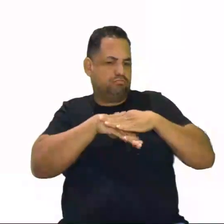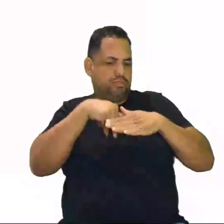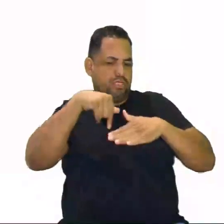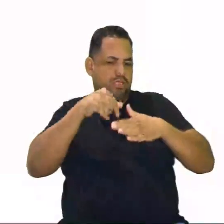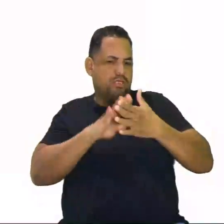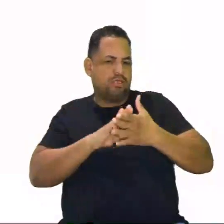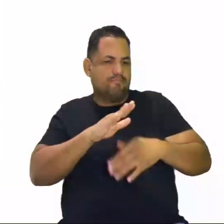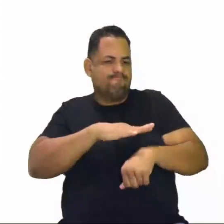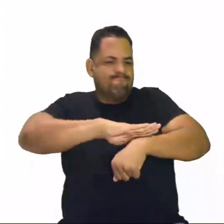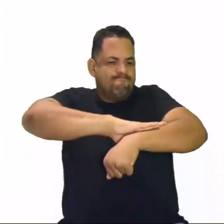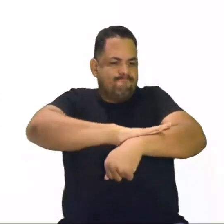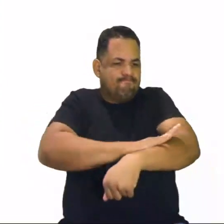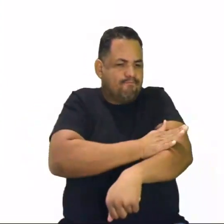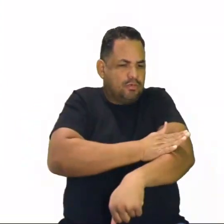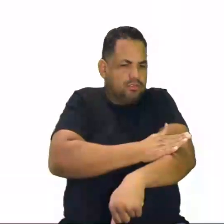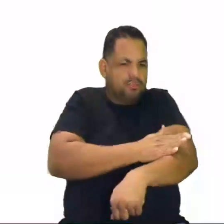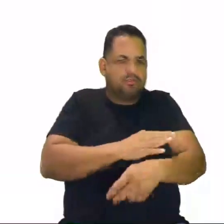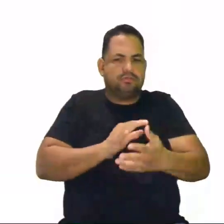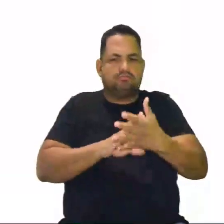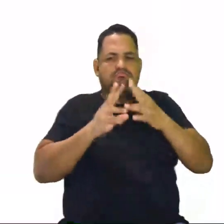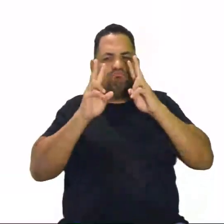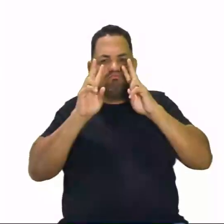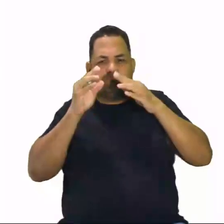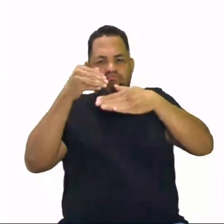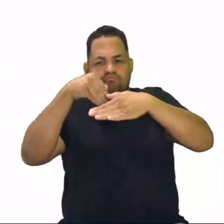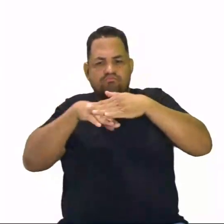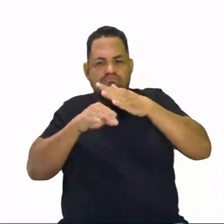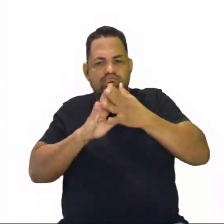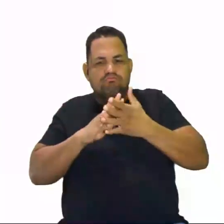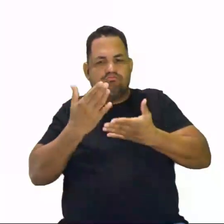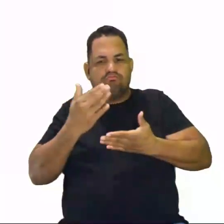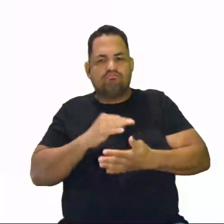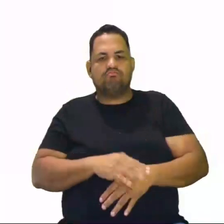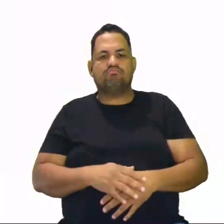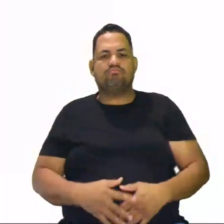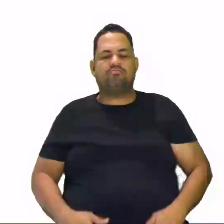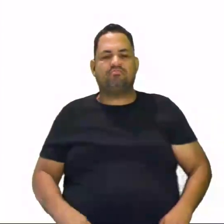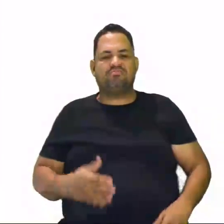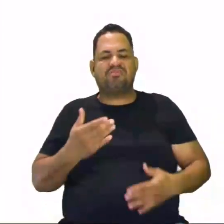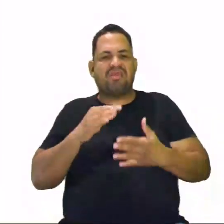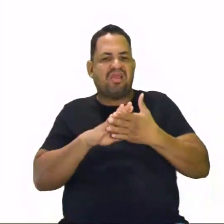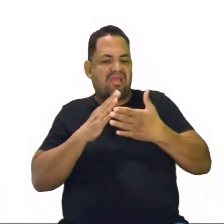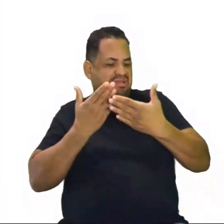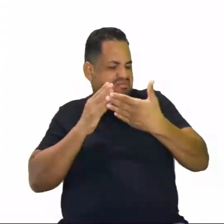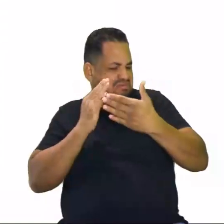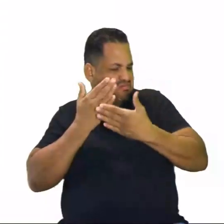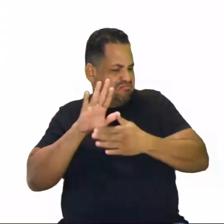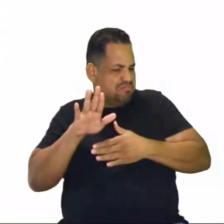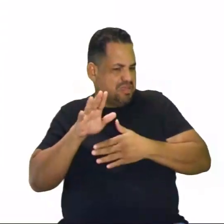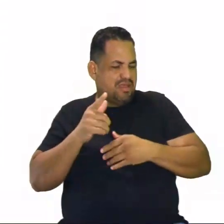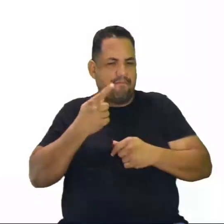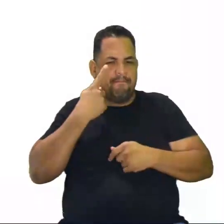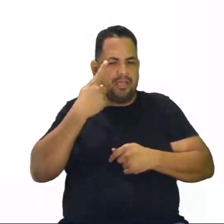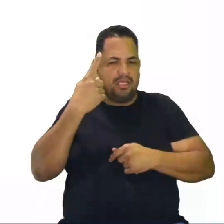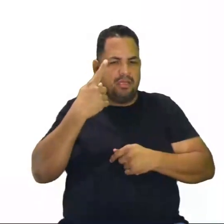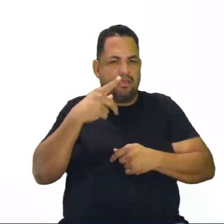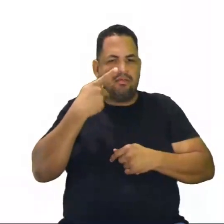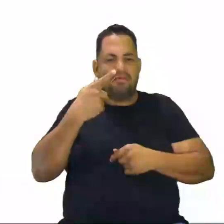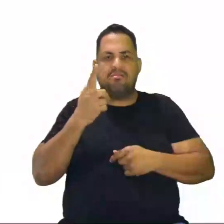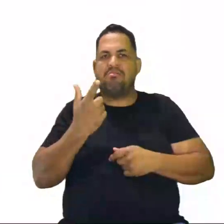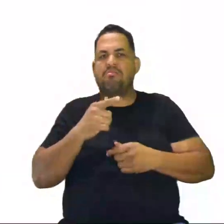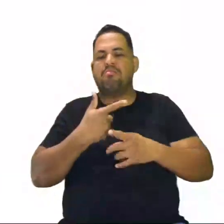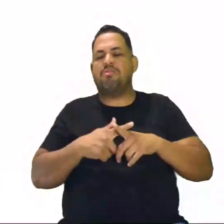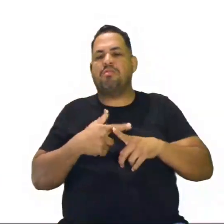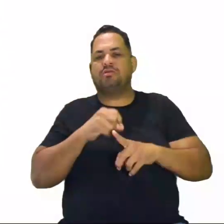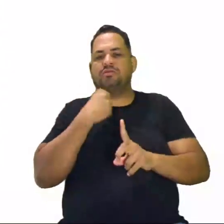Um racismo ali que as pessoas fingem que ele não existe. Fingem que isso não é um problema social, mas que a